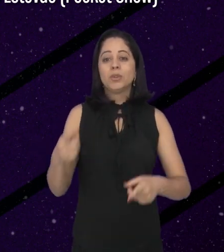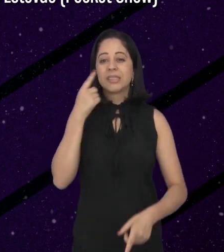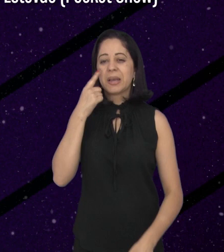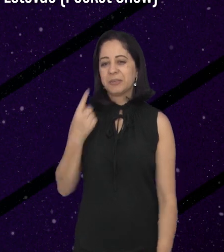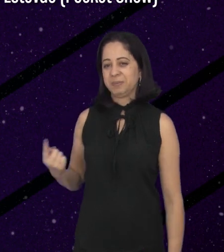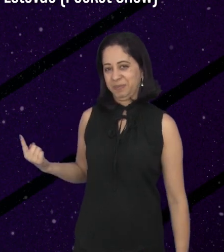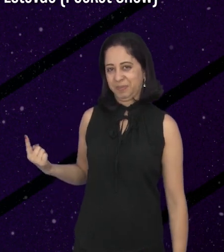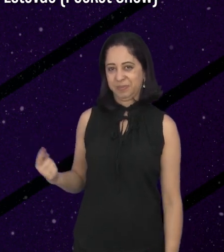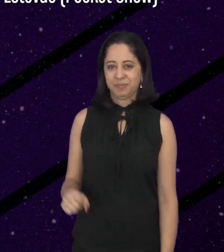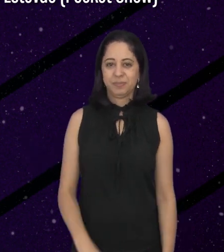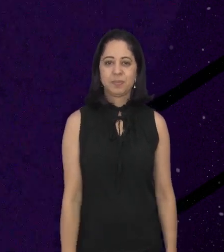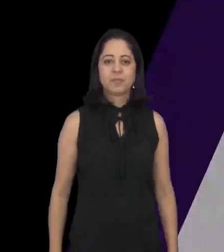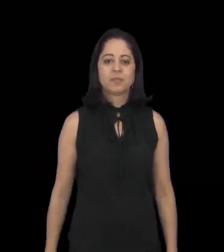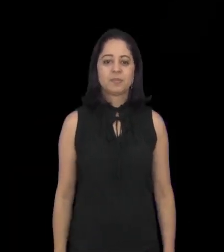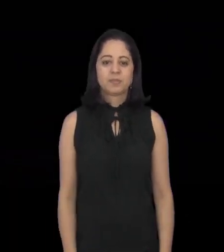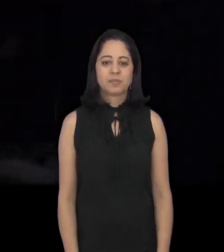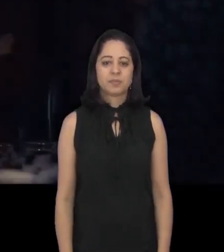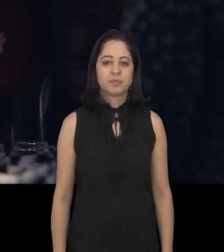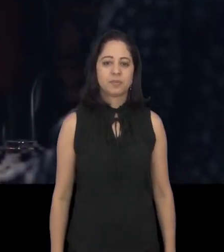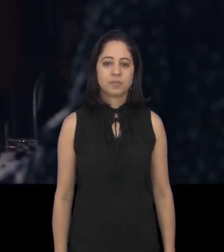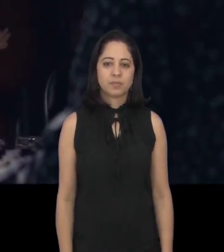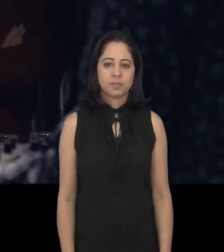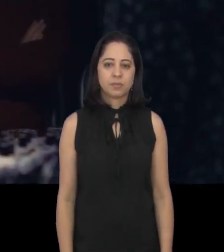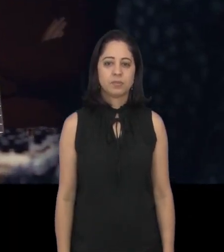Mundo, de Matheus Estevão.